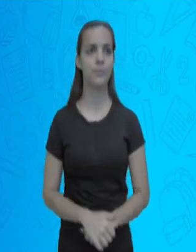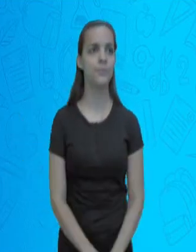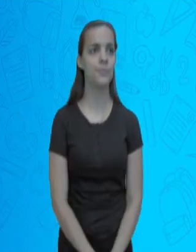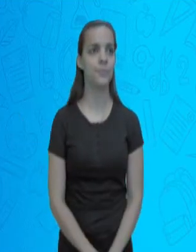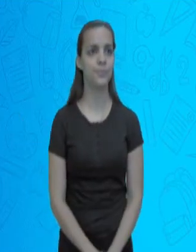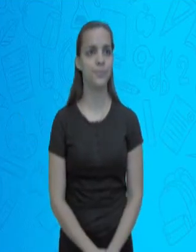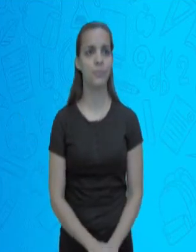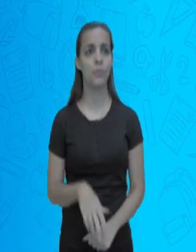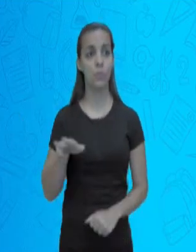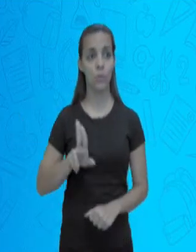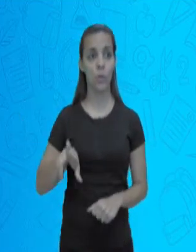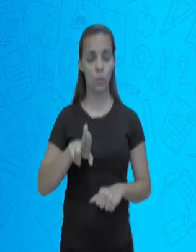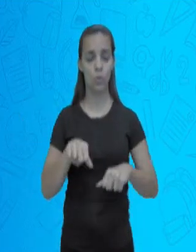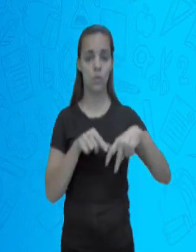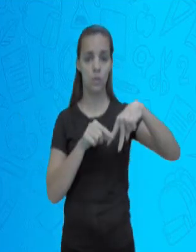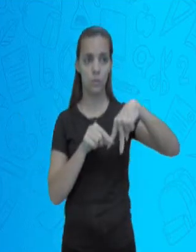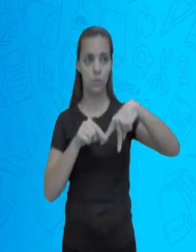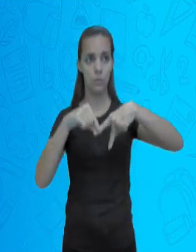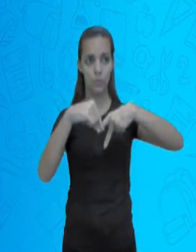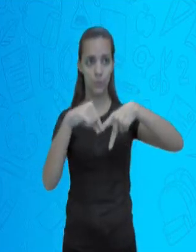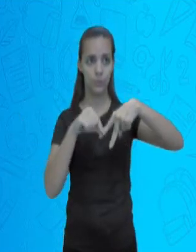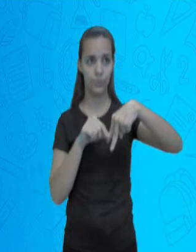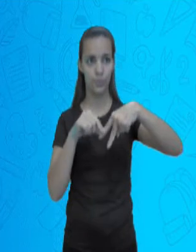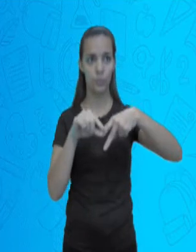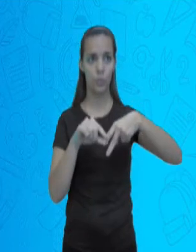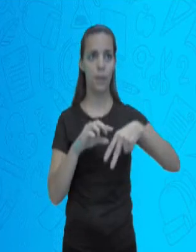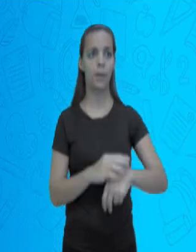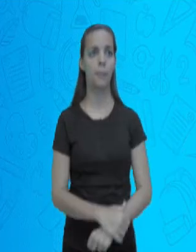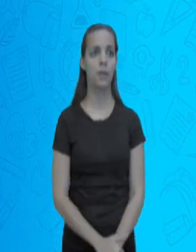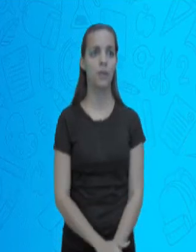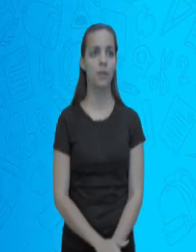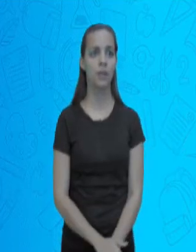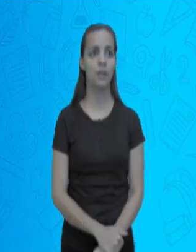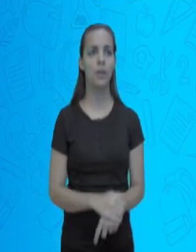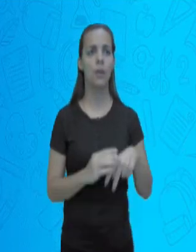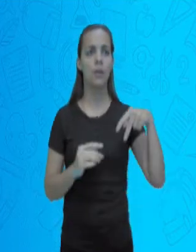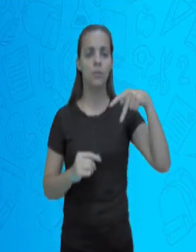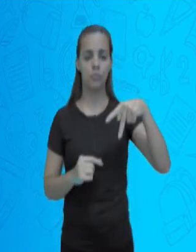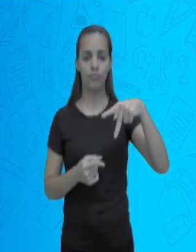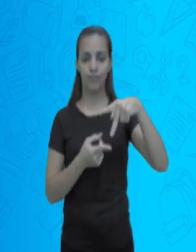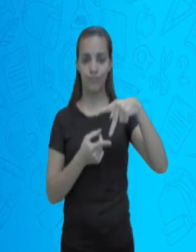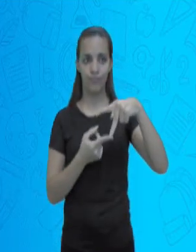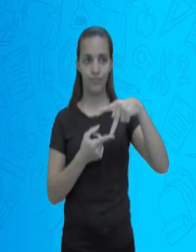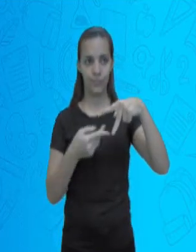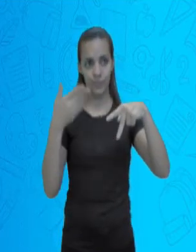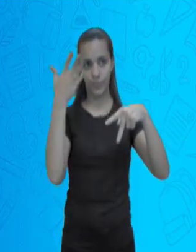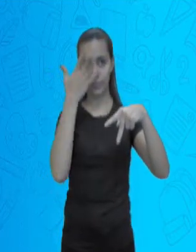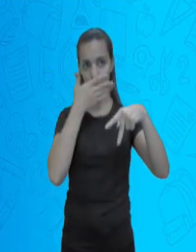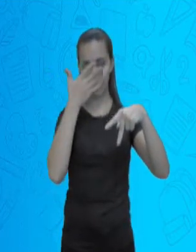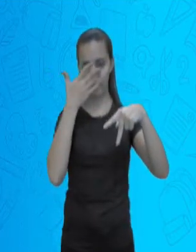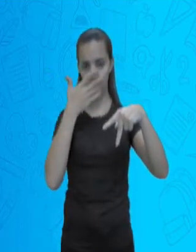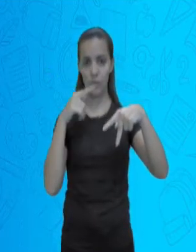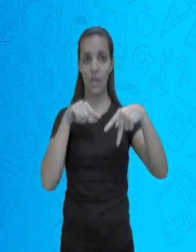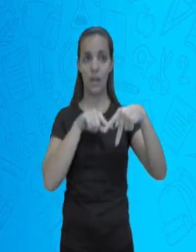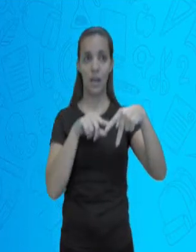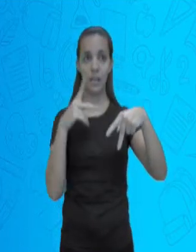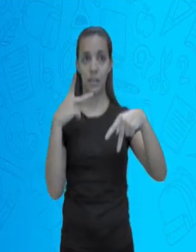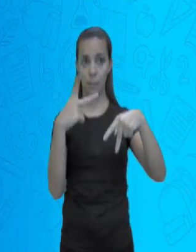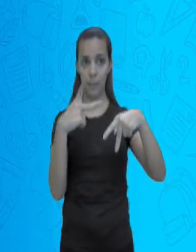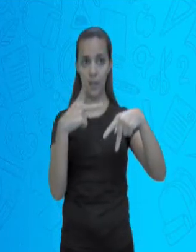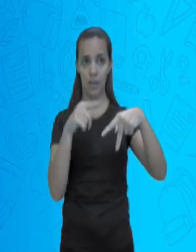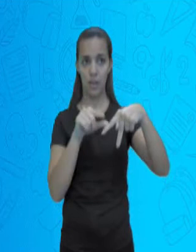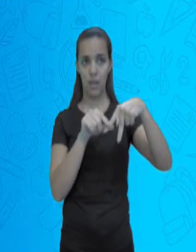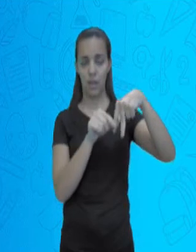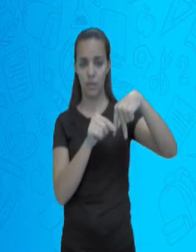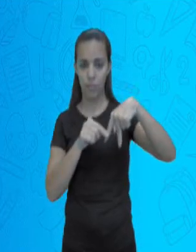P. Então, como que eu vou fazer? Eu vou colocar a ponta seca do compasso em P e vou abrir